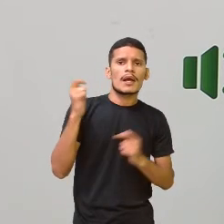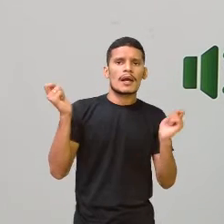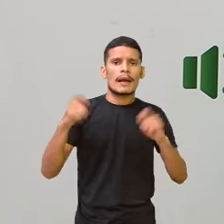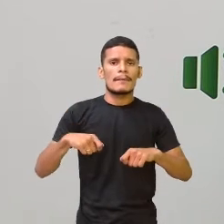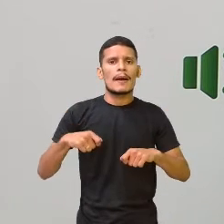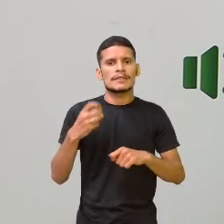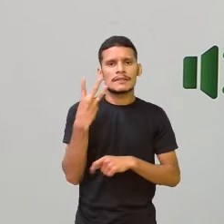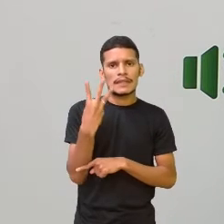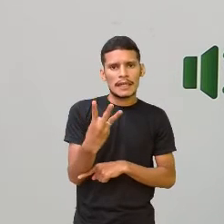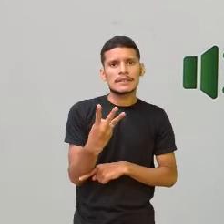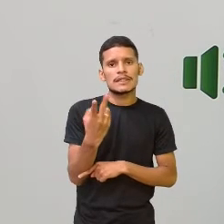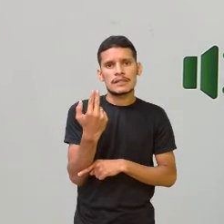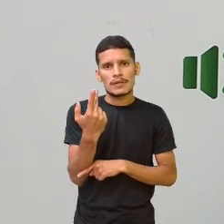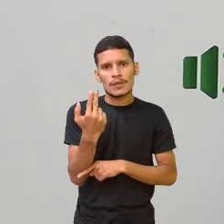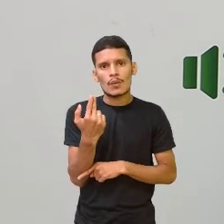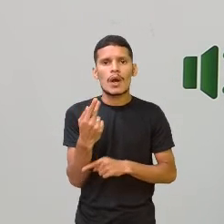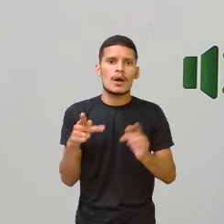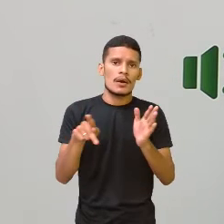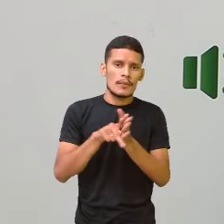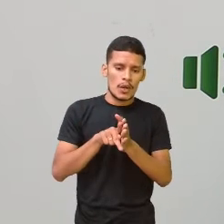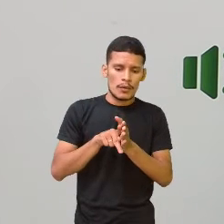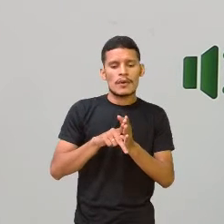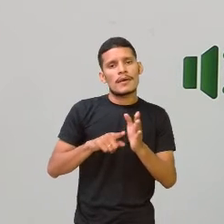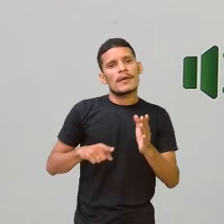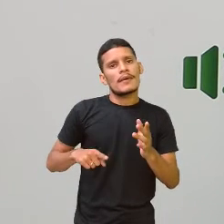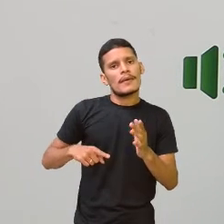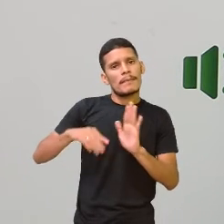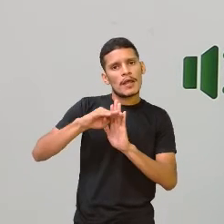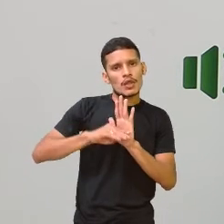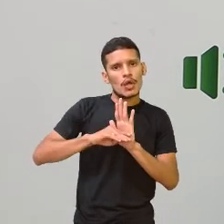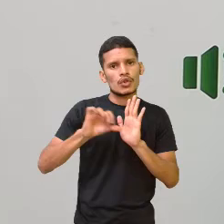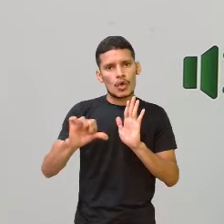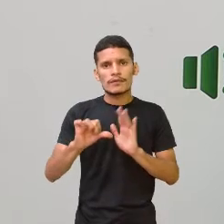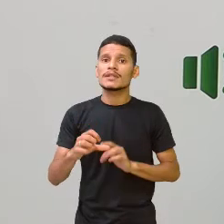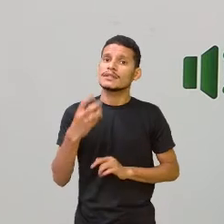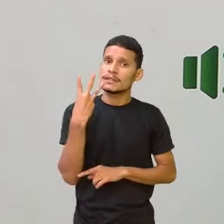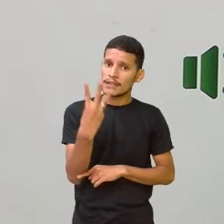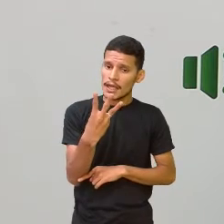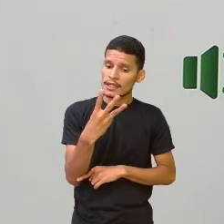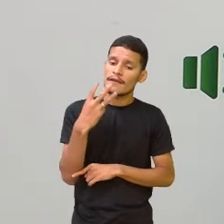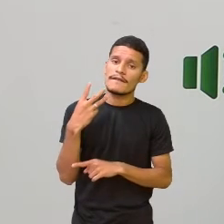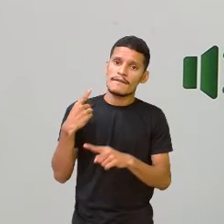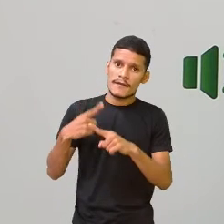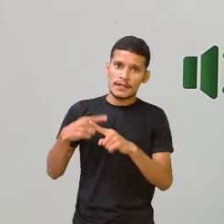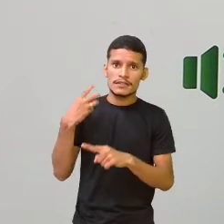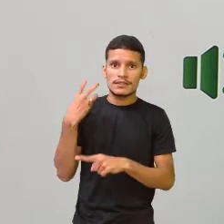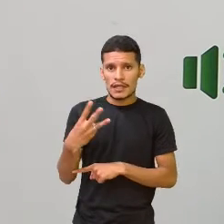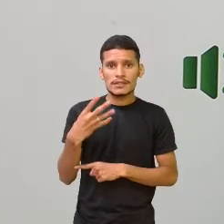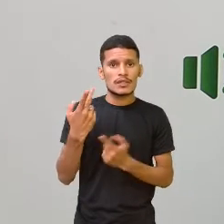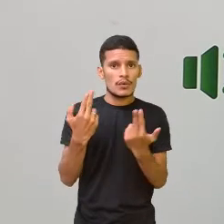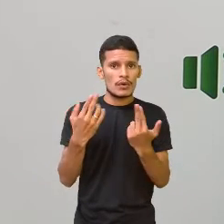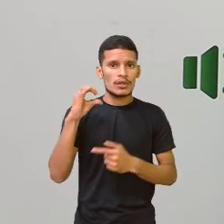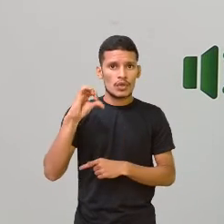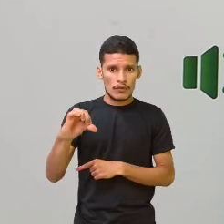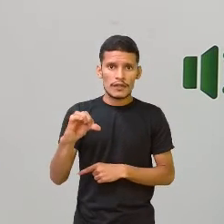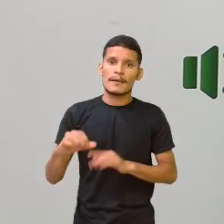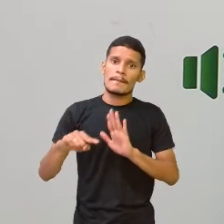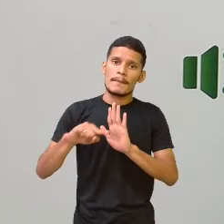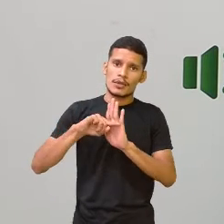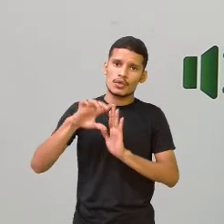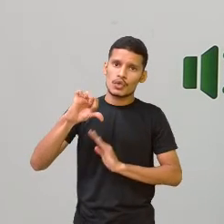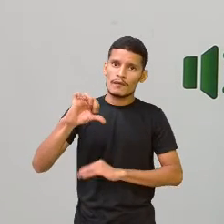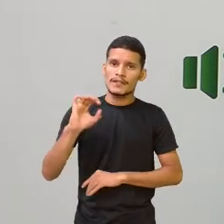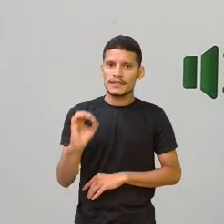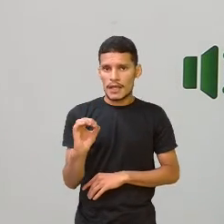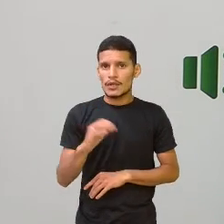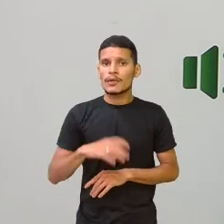3, que será igual ou menor que 9? 3, professora. 3 vezes 3, 9. Menos 9,